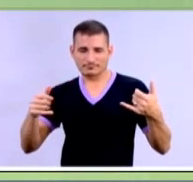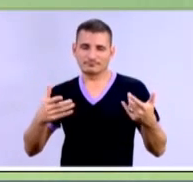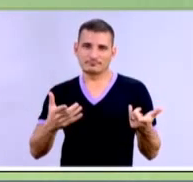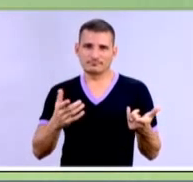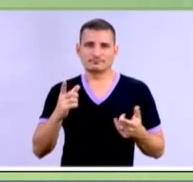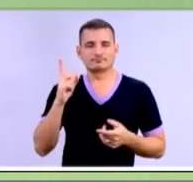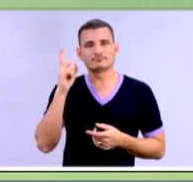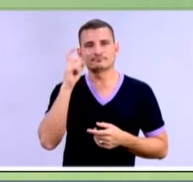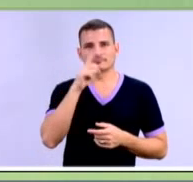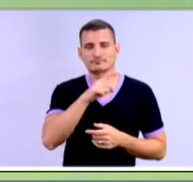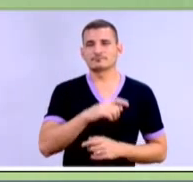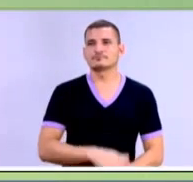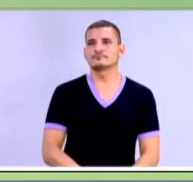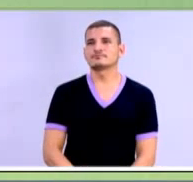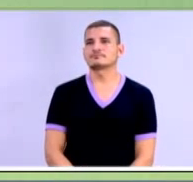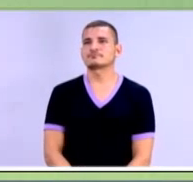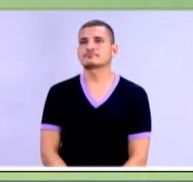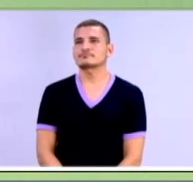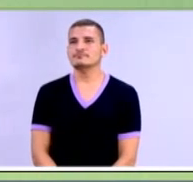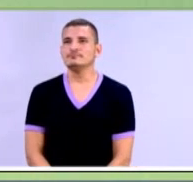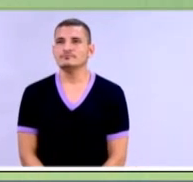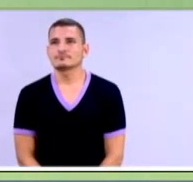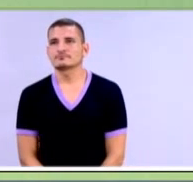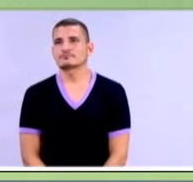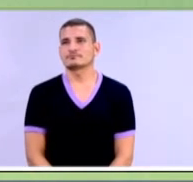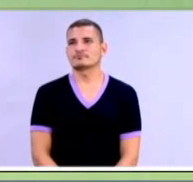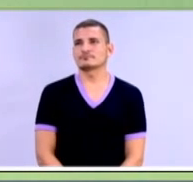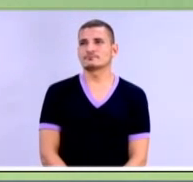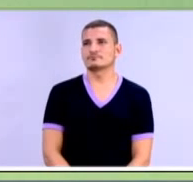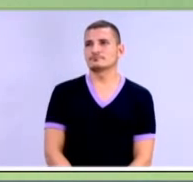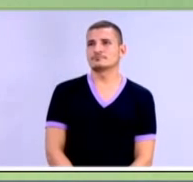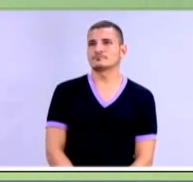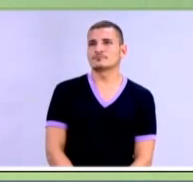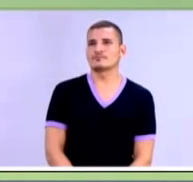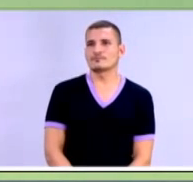ele se tornava um pouquinho mais difícil. Ele também tinha uma